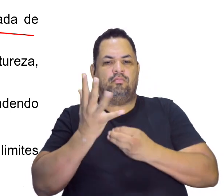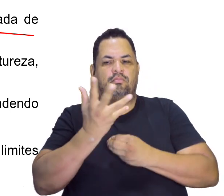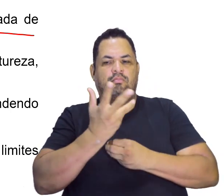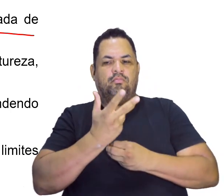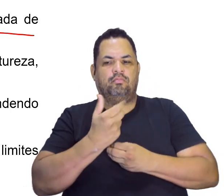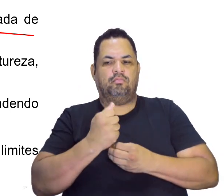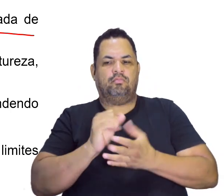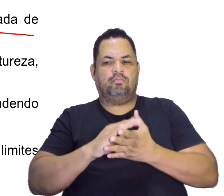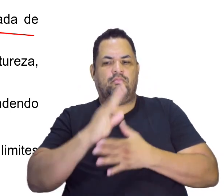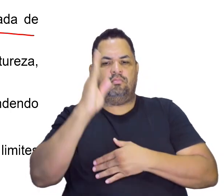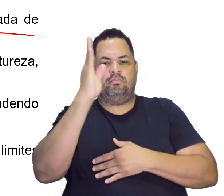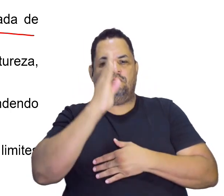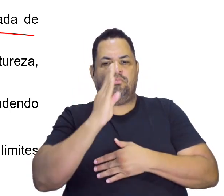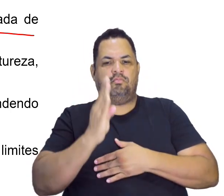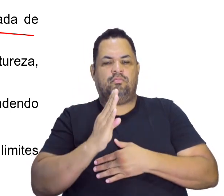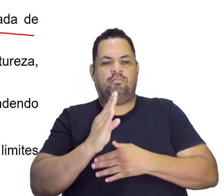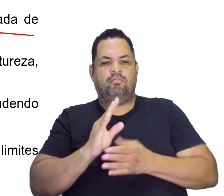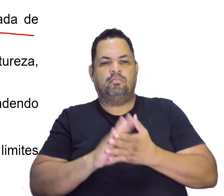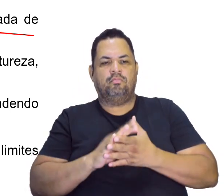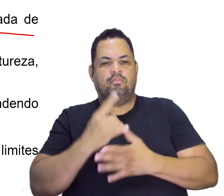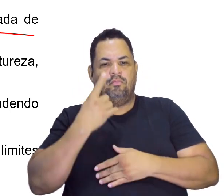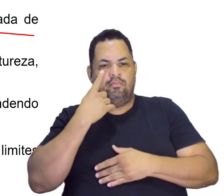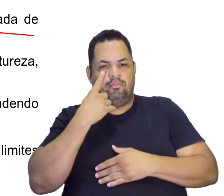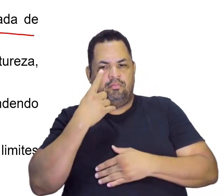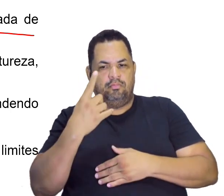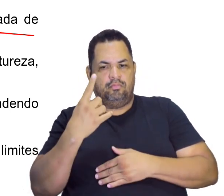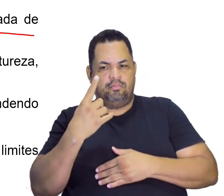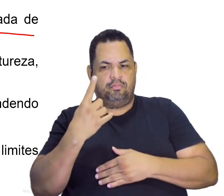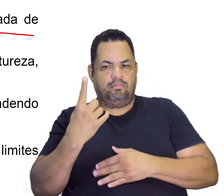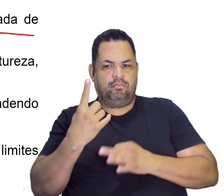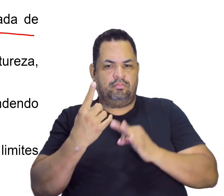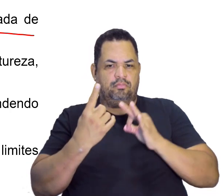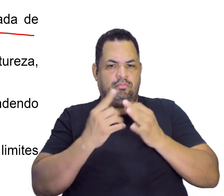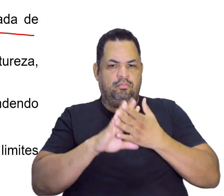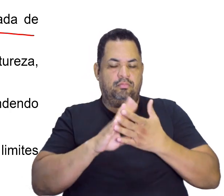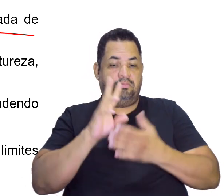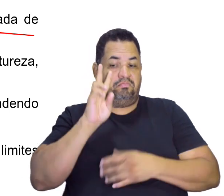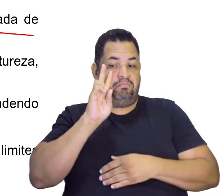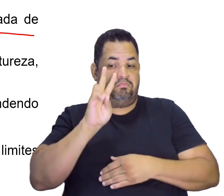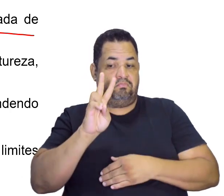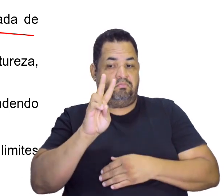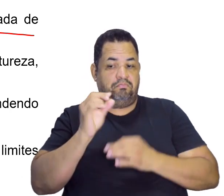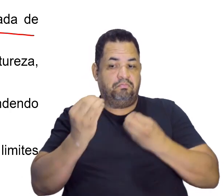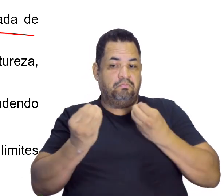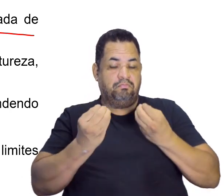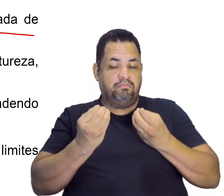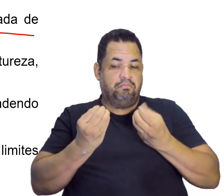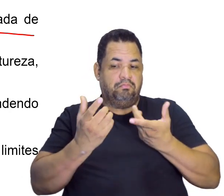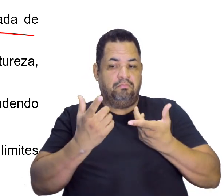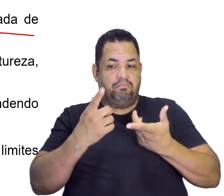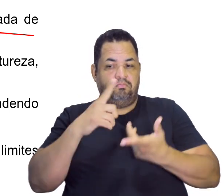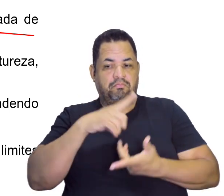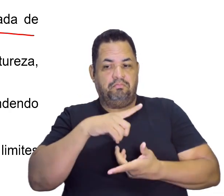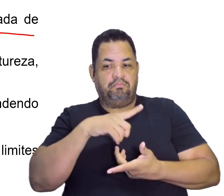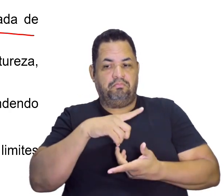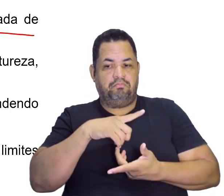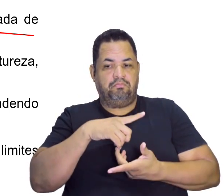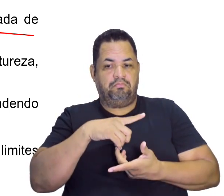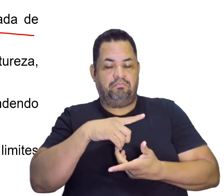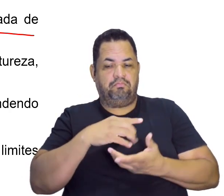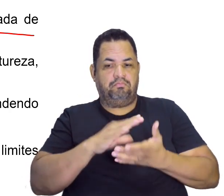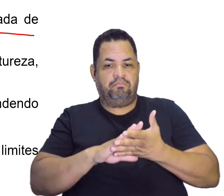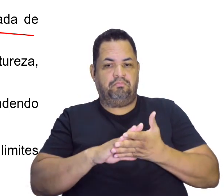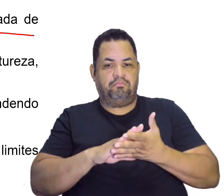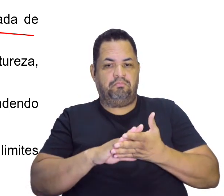criação artística nacional. Alunos, vocês vão aí vendo onde tem pegadinhas, né?